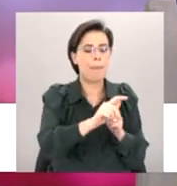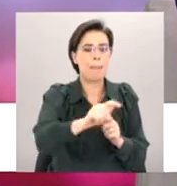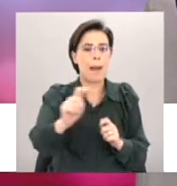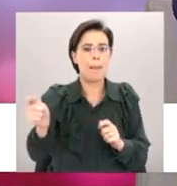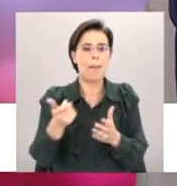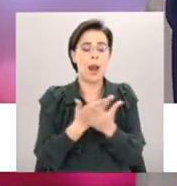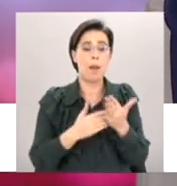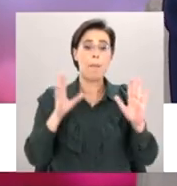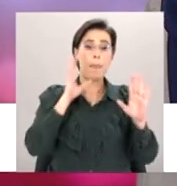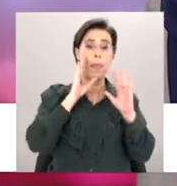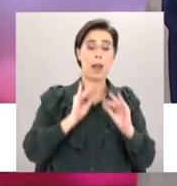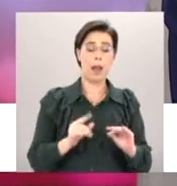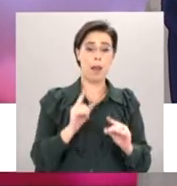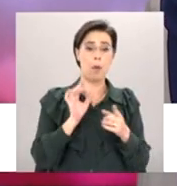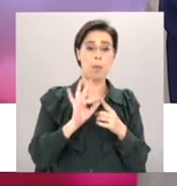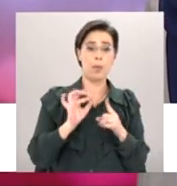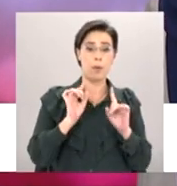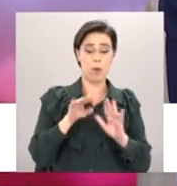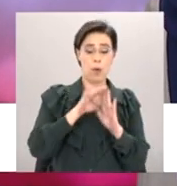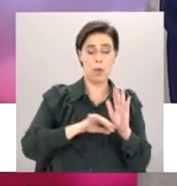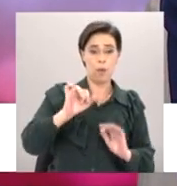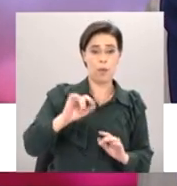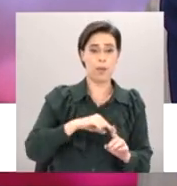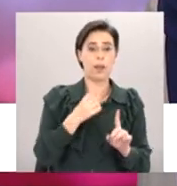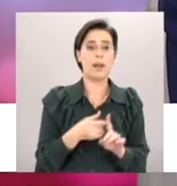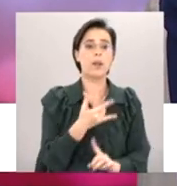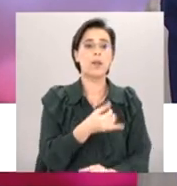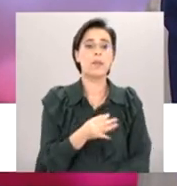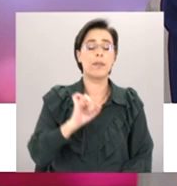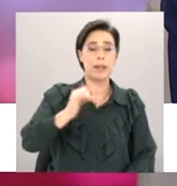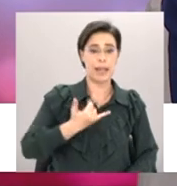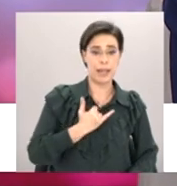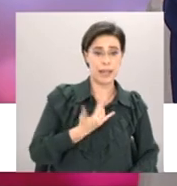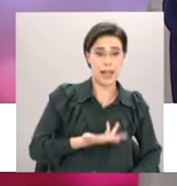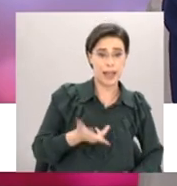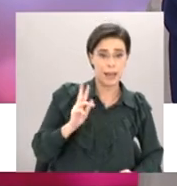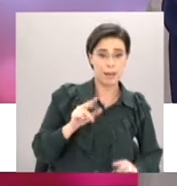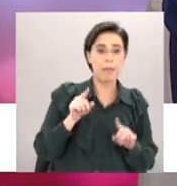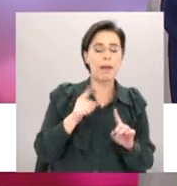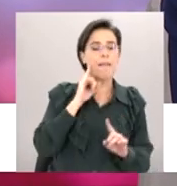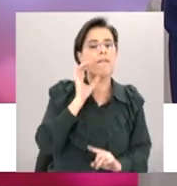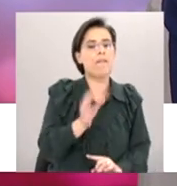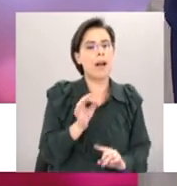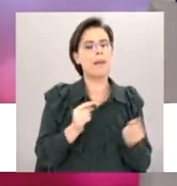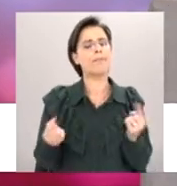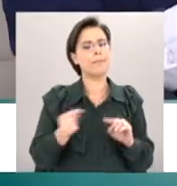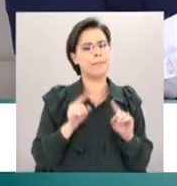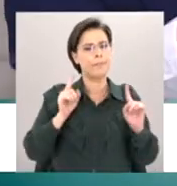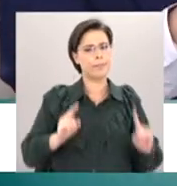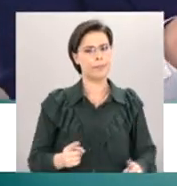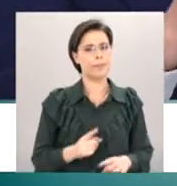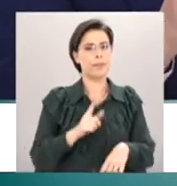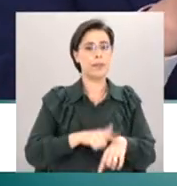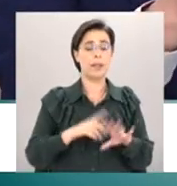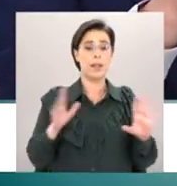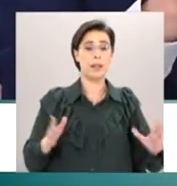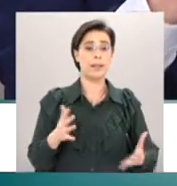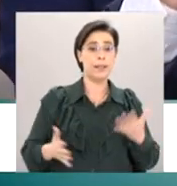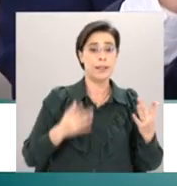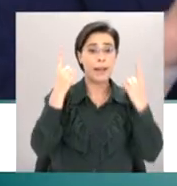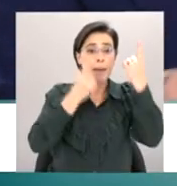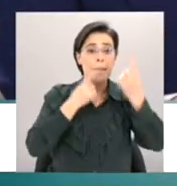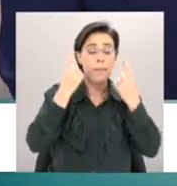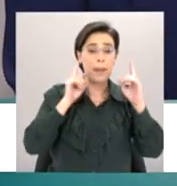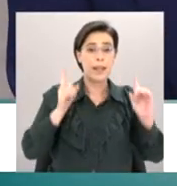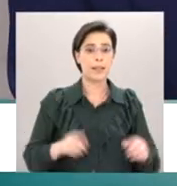deixou de educação há um pormenor do programa 2019 a iniciativa Liberal eu acho que vale a pena de bater até porque ainda vai a tempo enfim